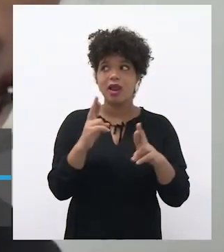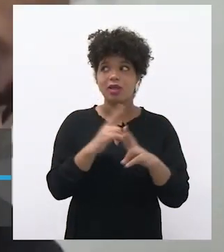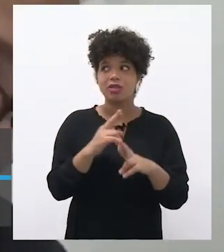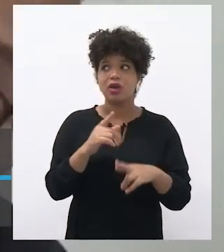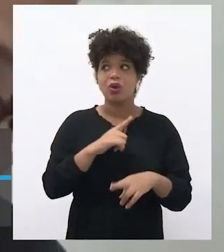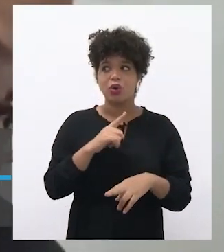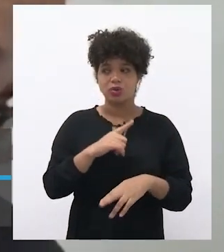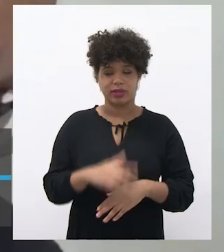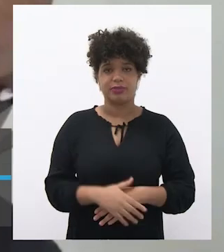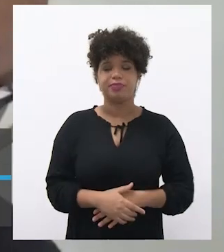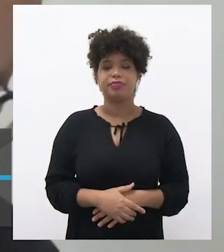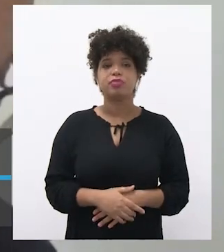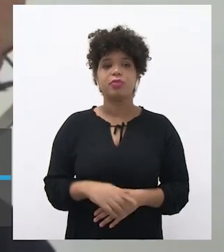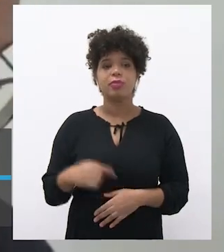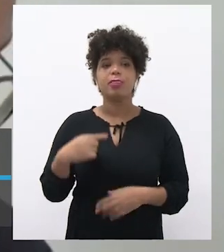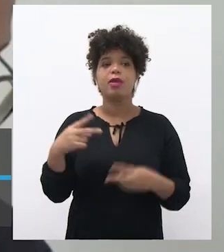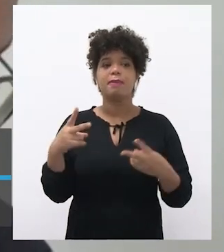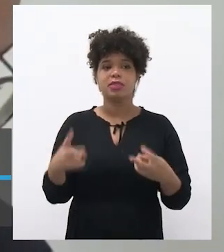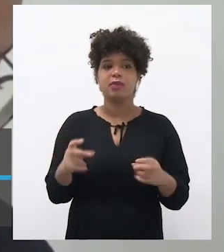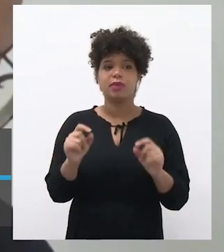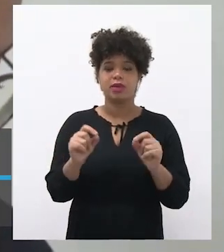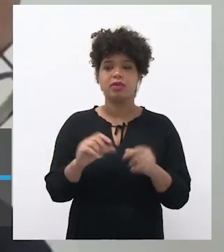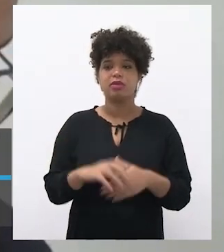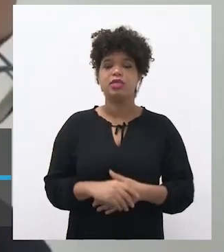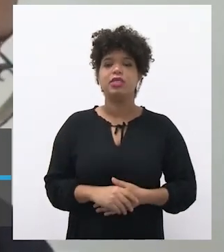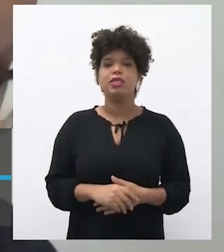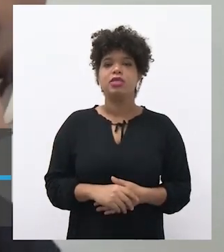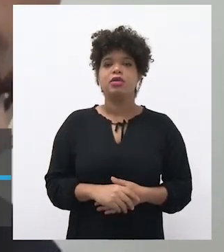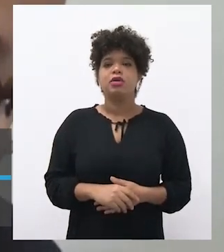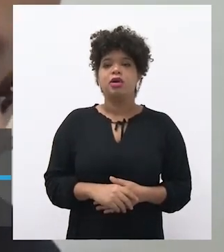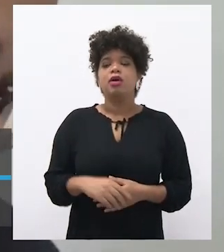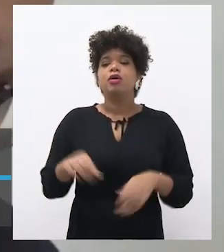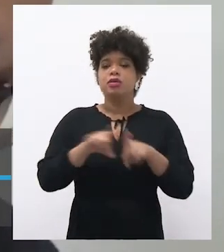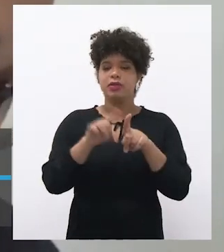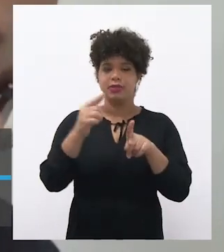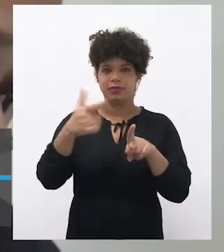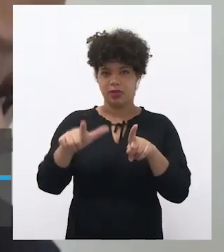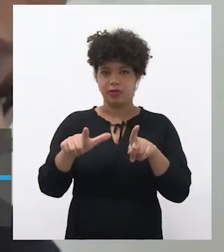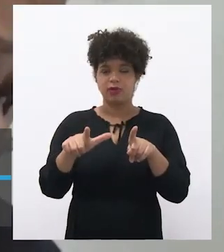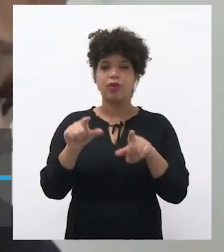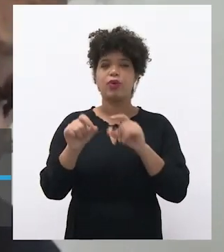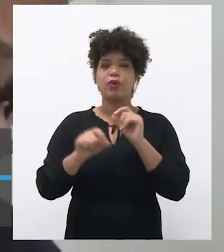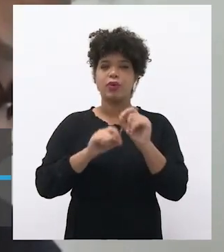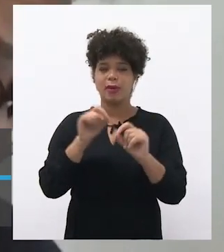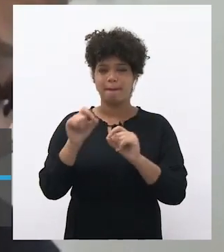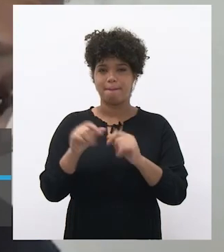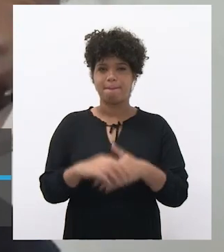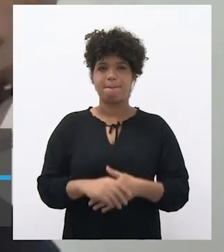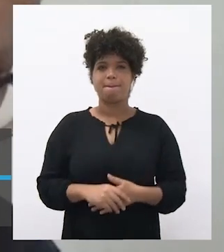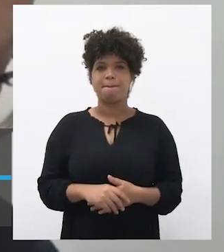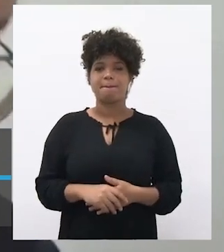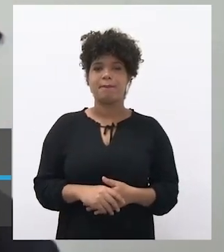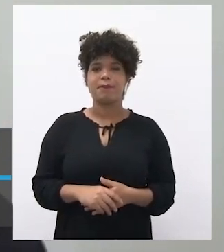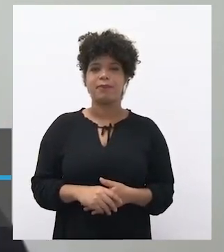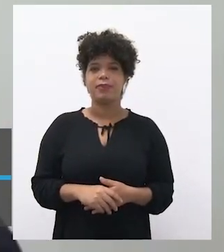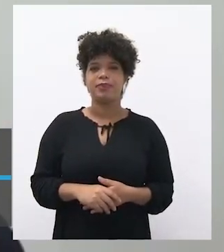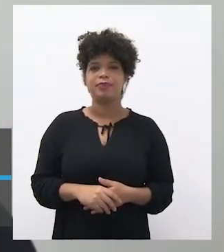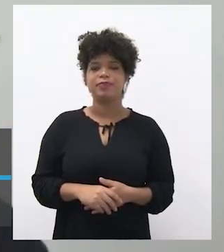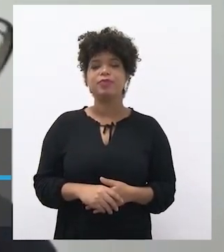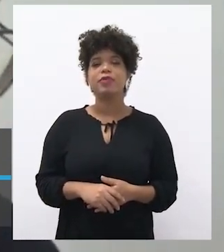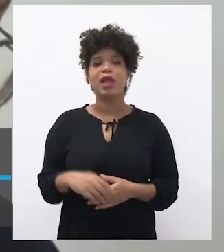pode caracterizar, né, a violência sem que isso seja necessariamente um crime. Um exemplo disso